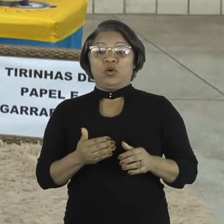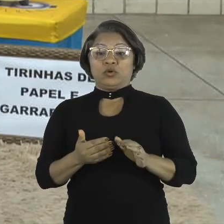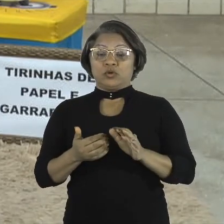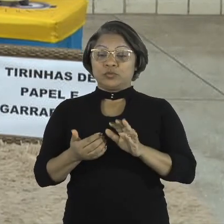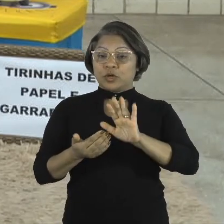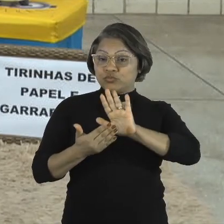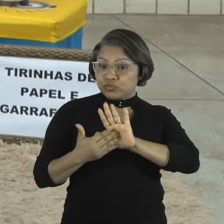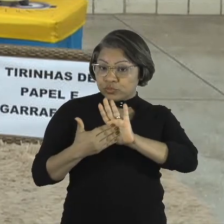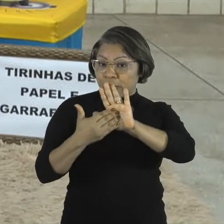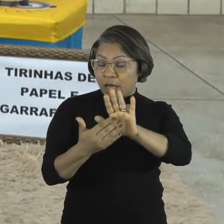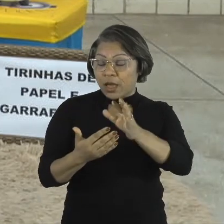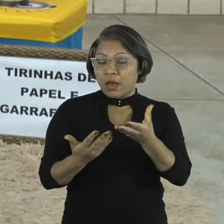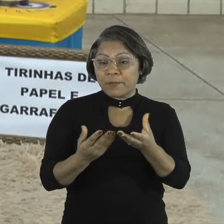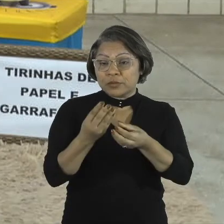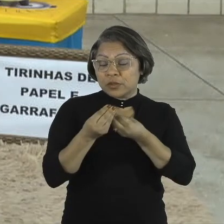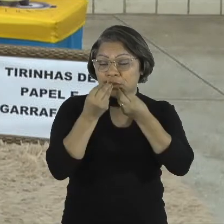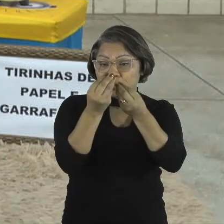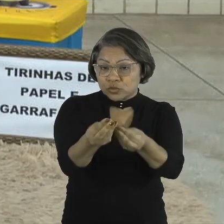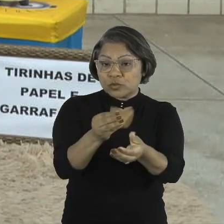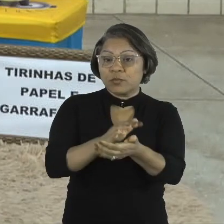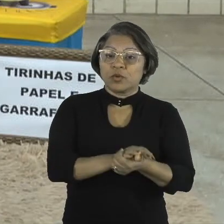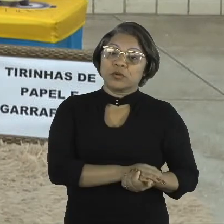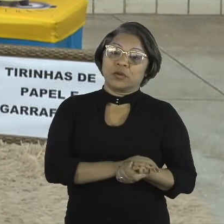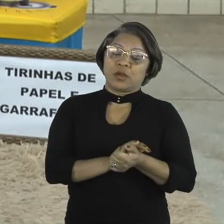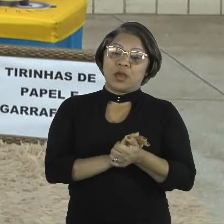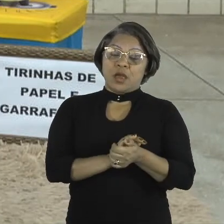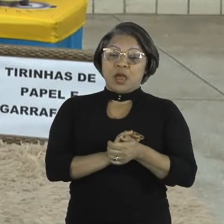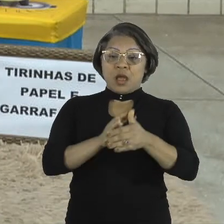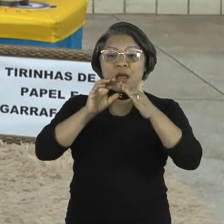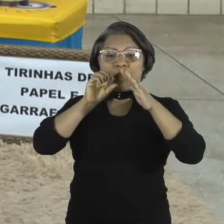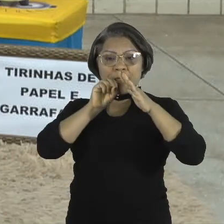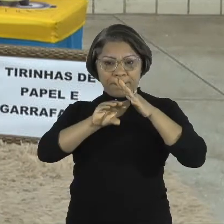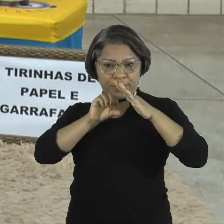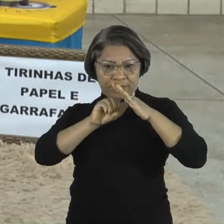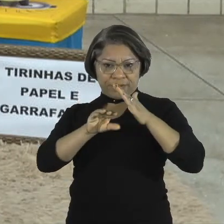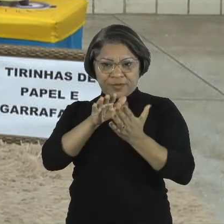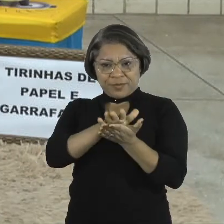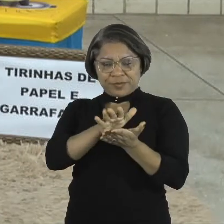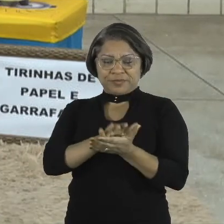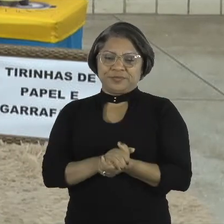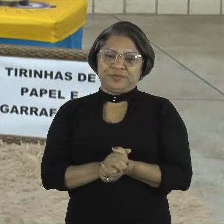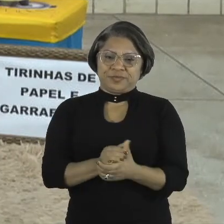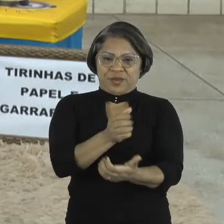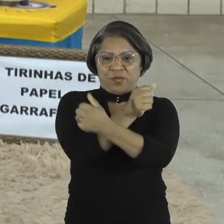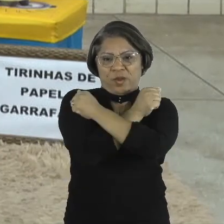do YouTube e na plataforma Palmas Homeschool. Um abraço!